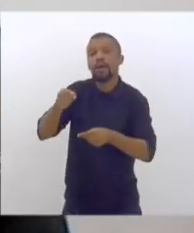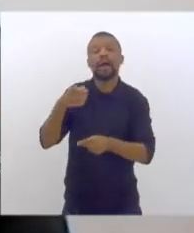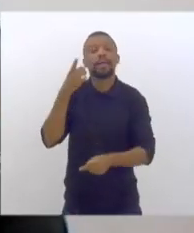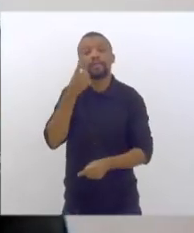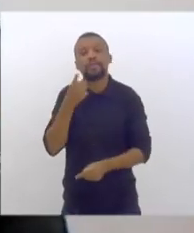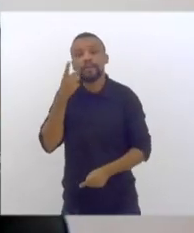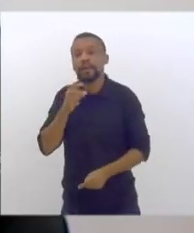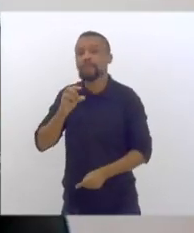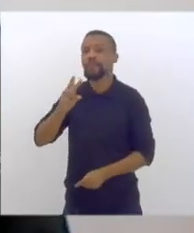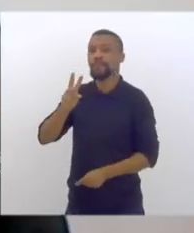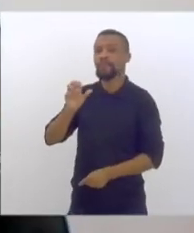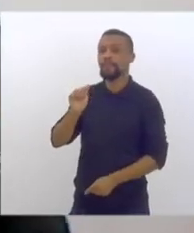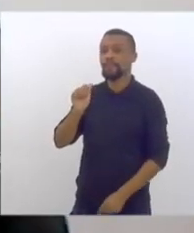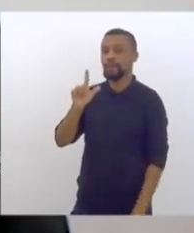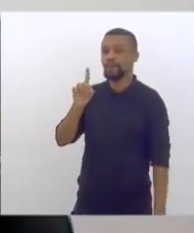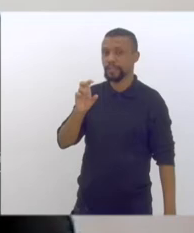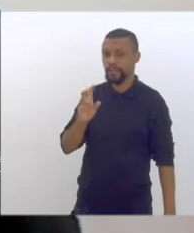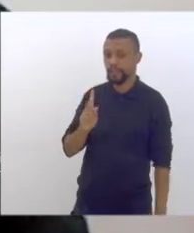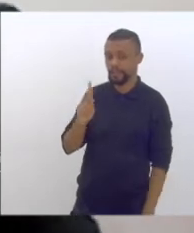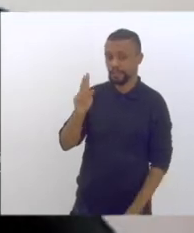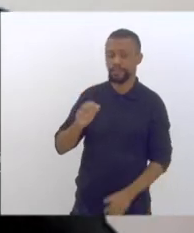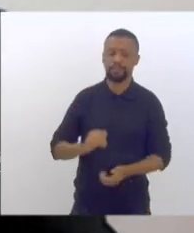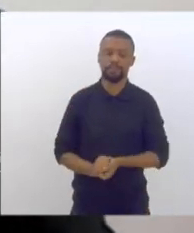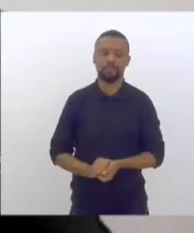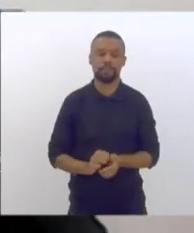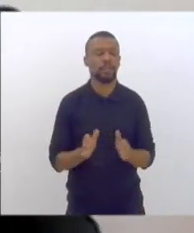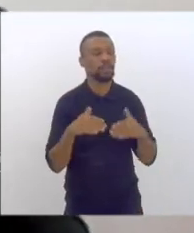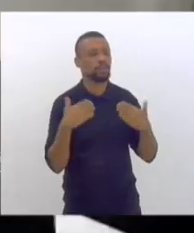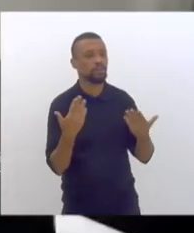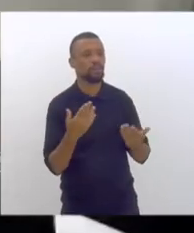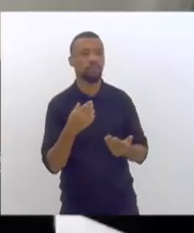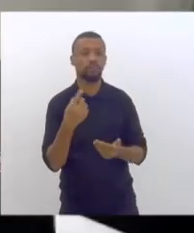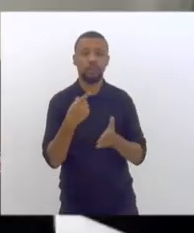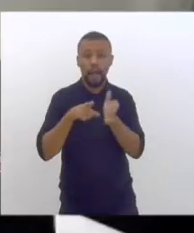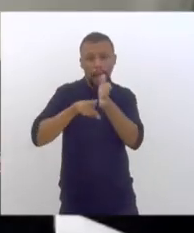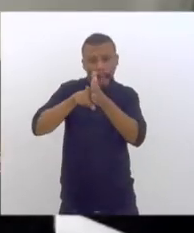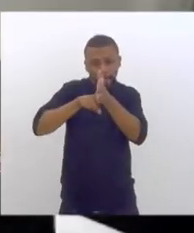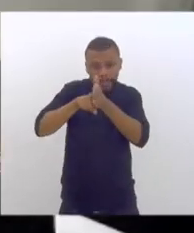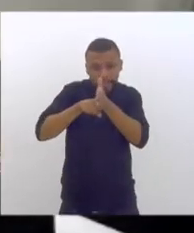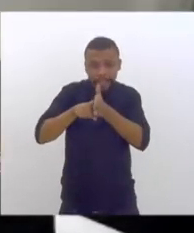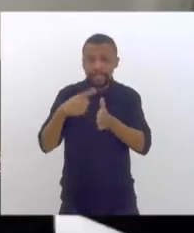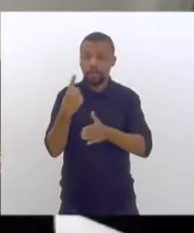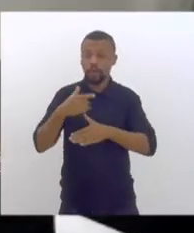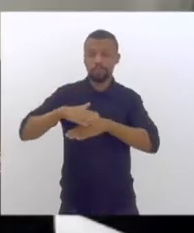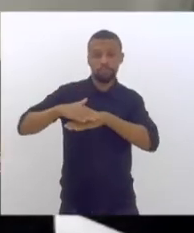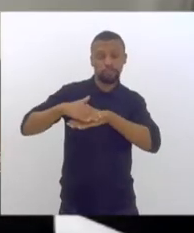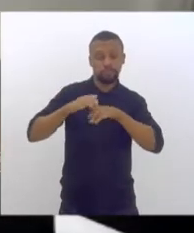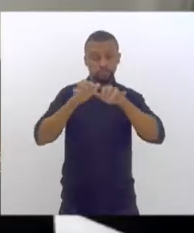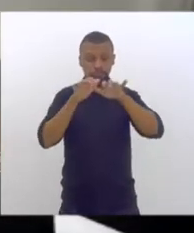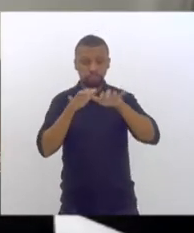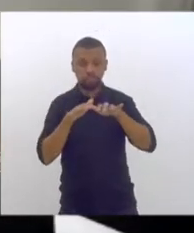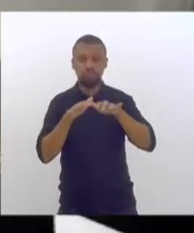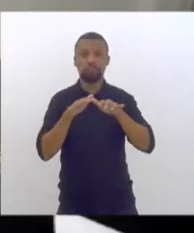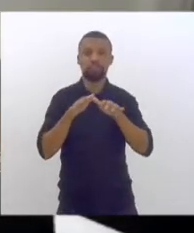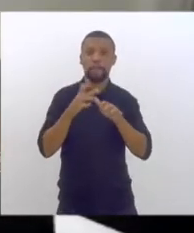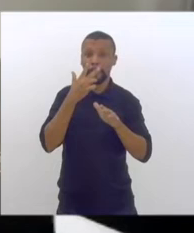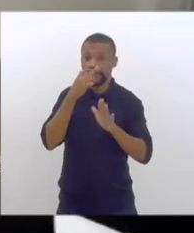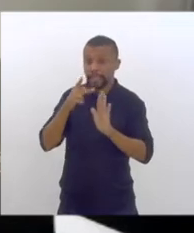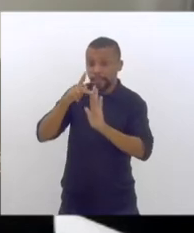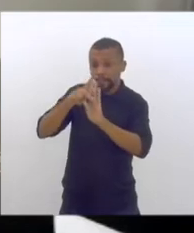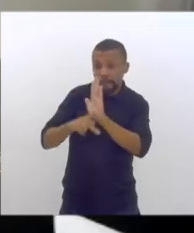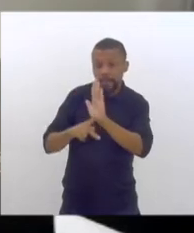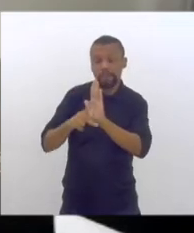depois pelas pesquisas que nós fizemos esse projeto está